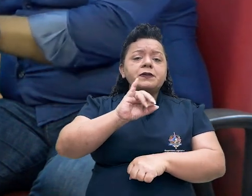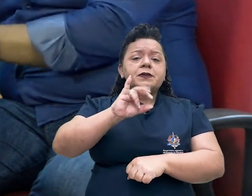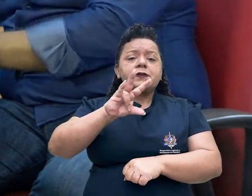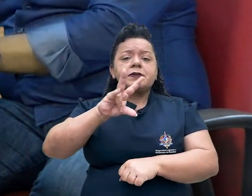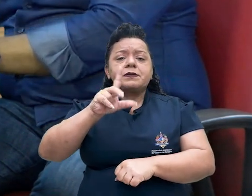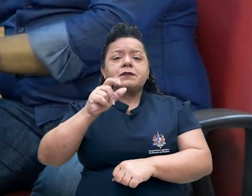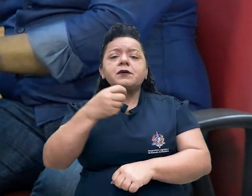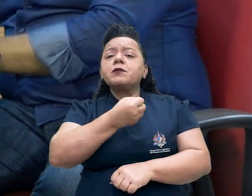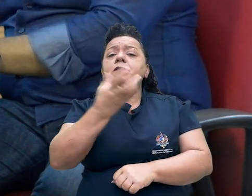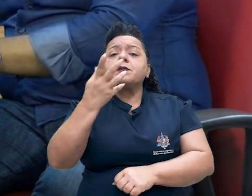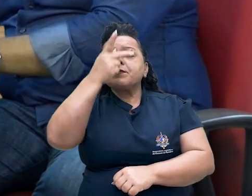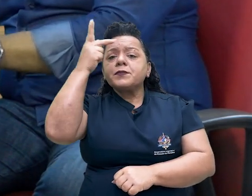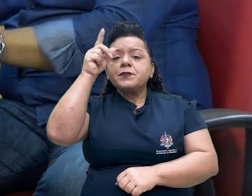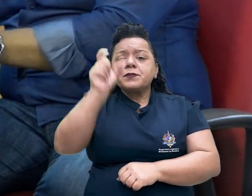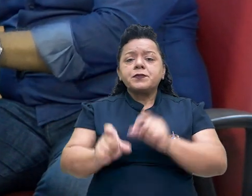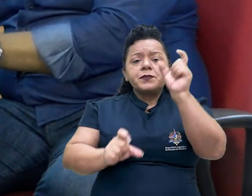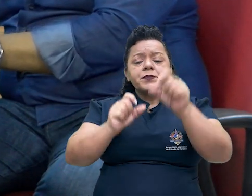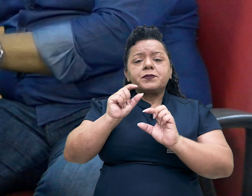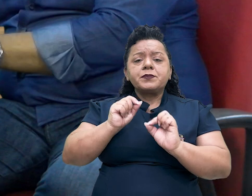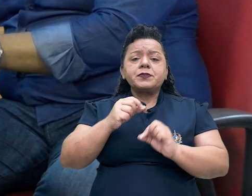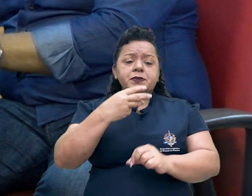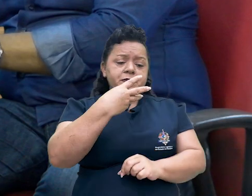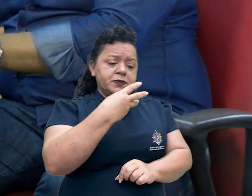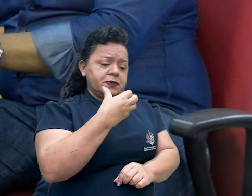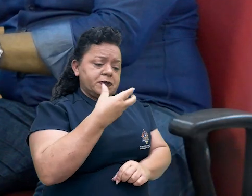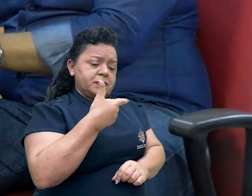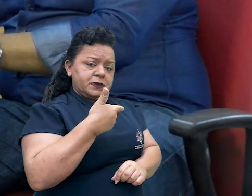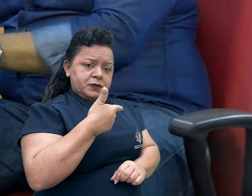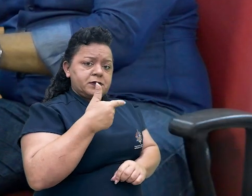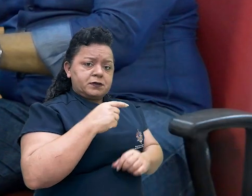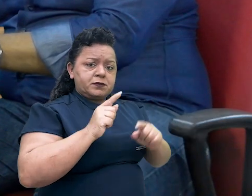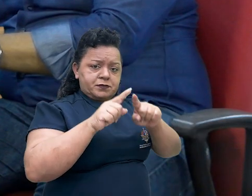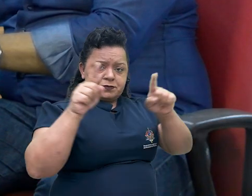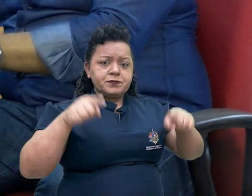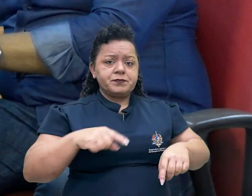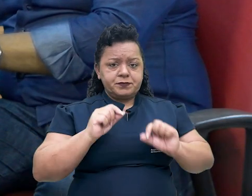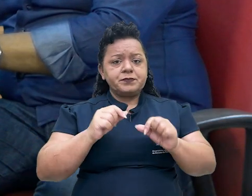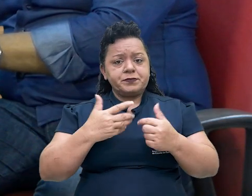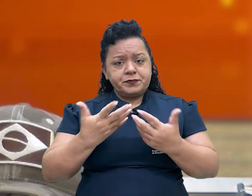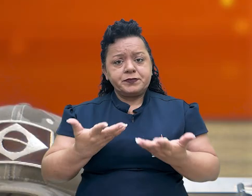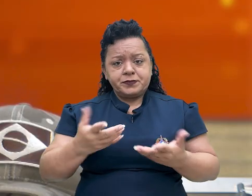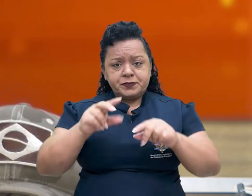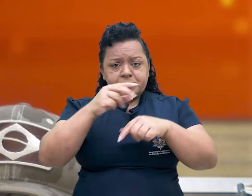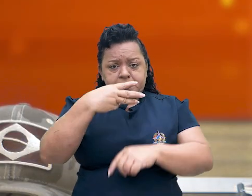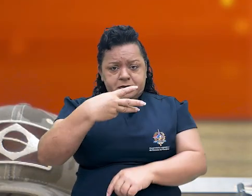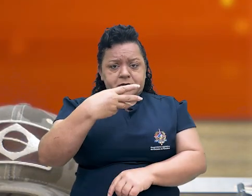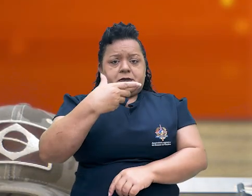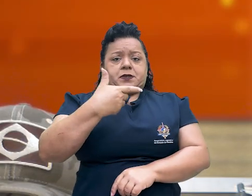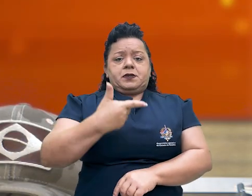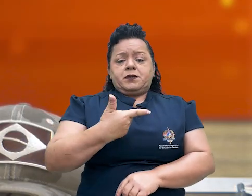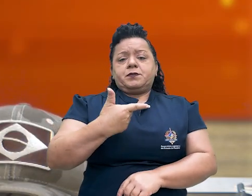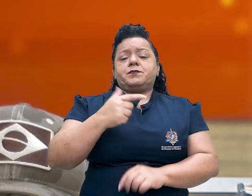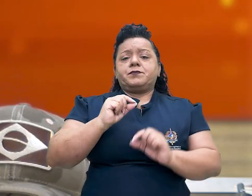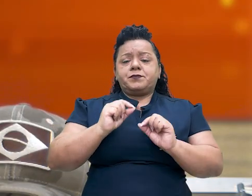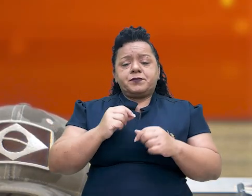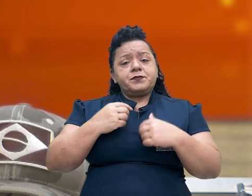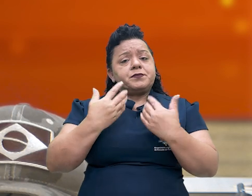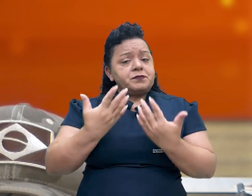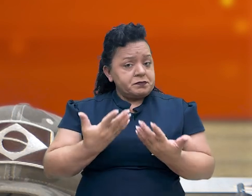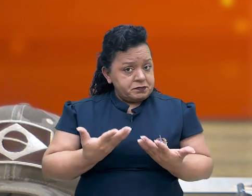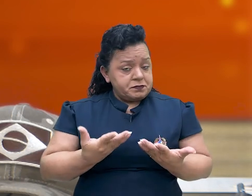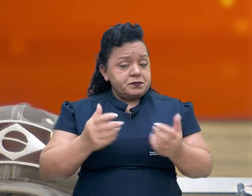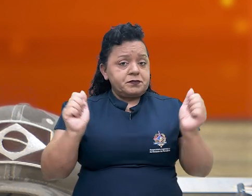defesa civil hoje conta com quantas pessoas envolvidas nisso tudo eh nós somos 32 servidores né são